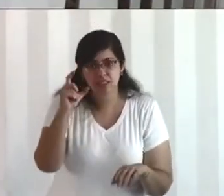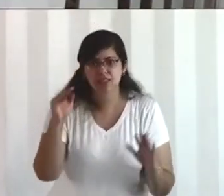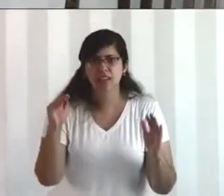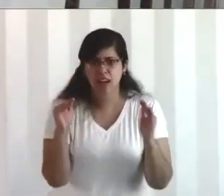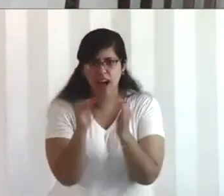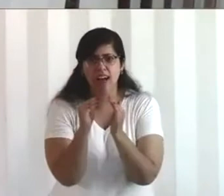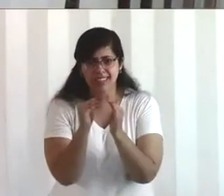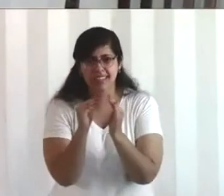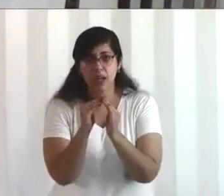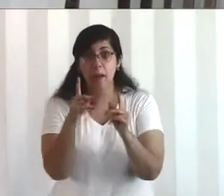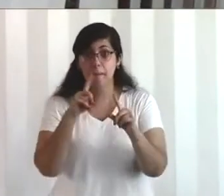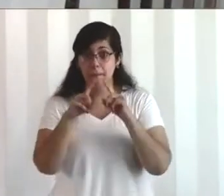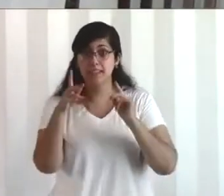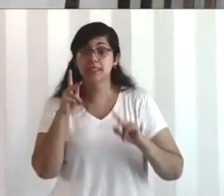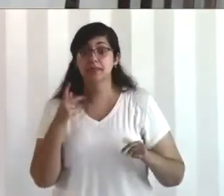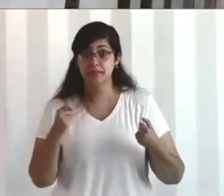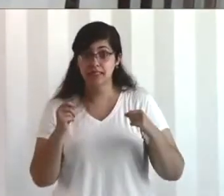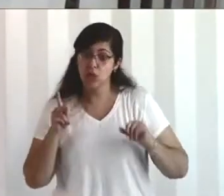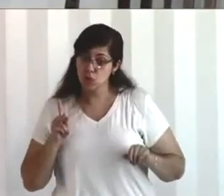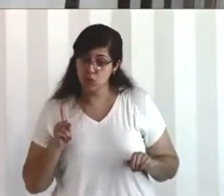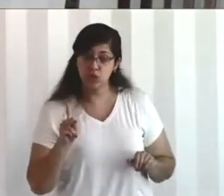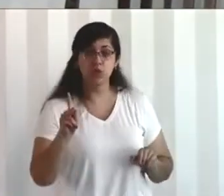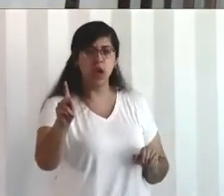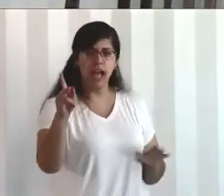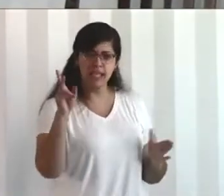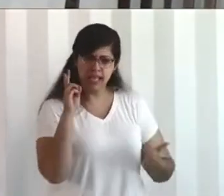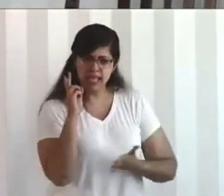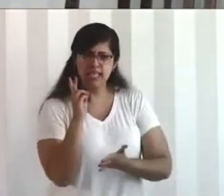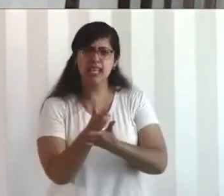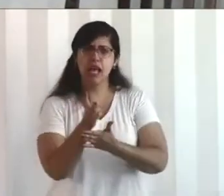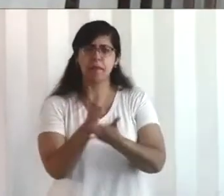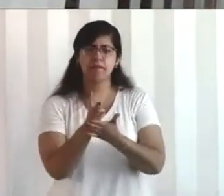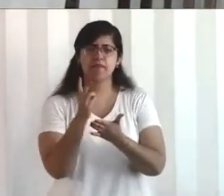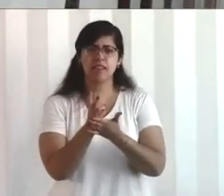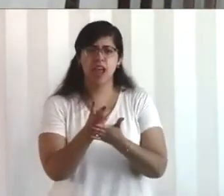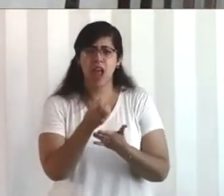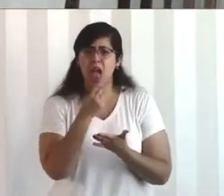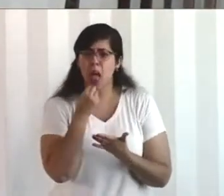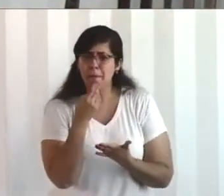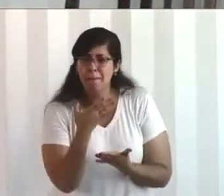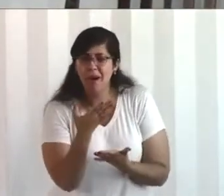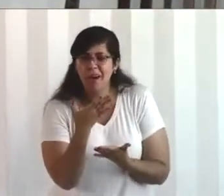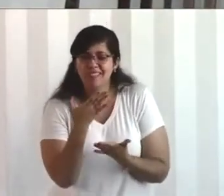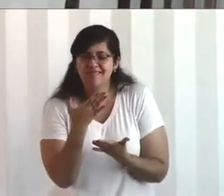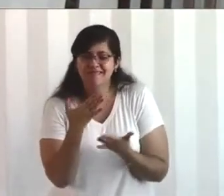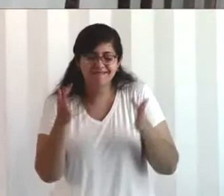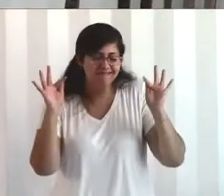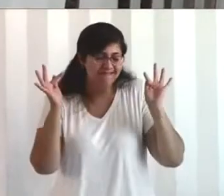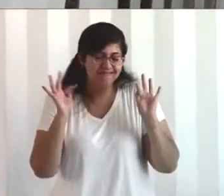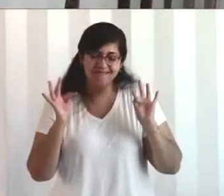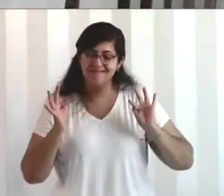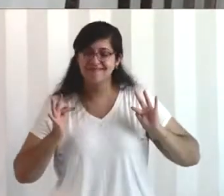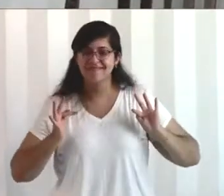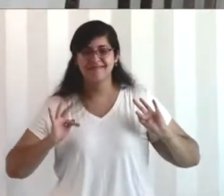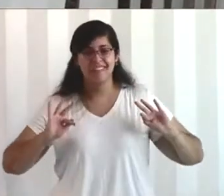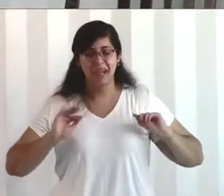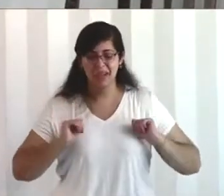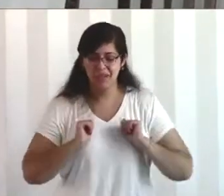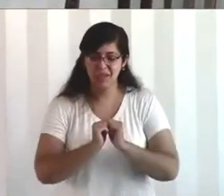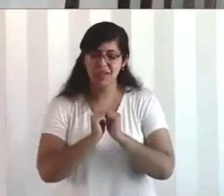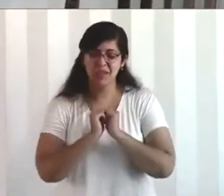precisam continuar. Precisamos sempre nos lembrar que é bom e agradável os irmãos